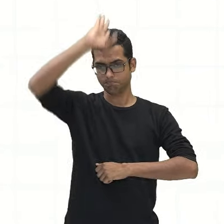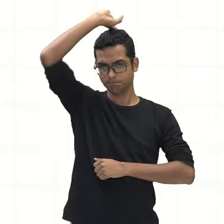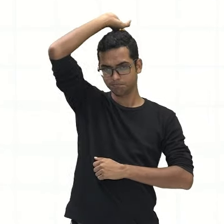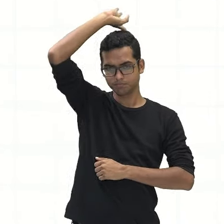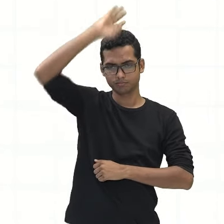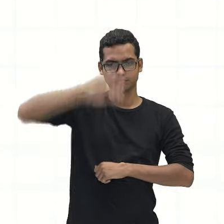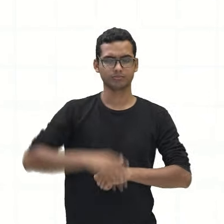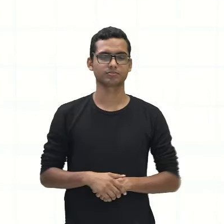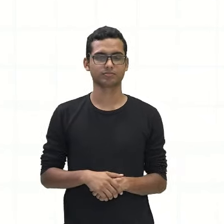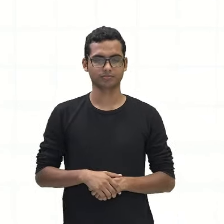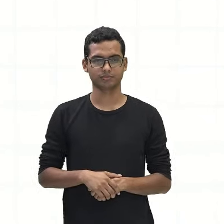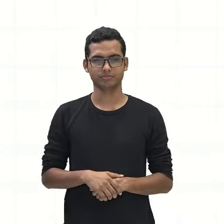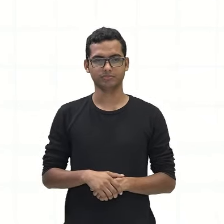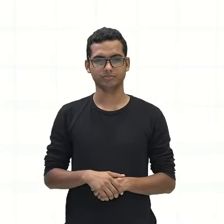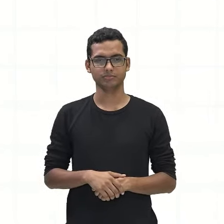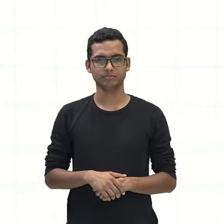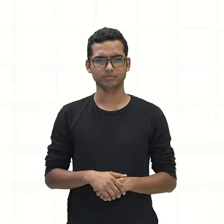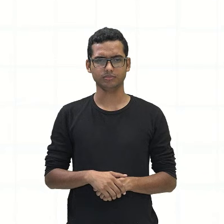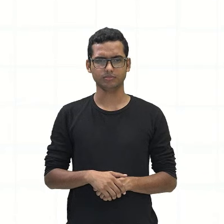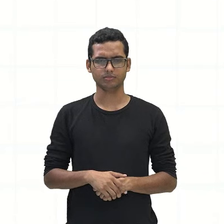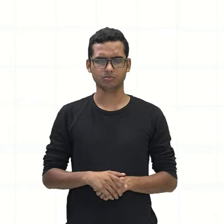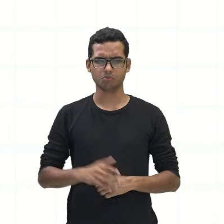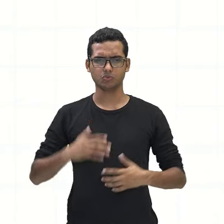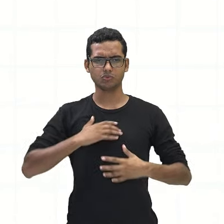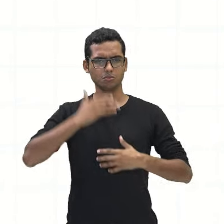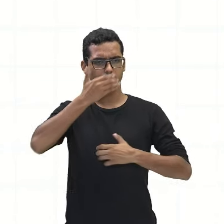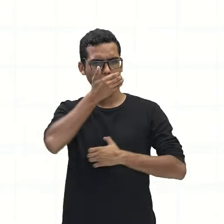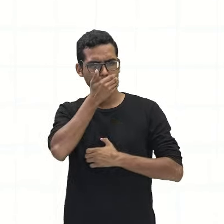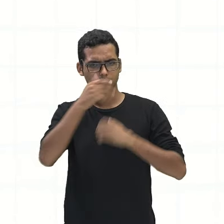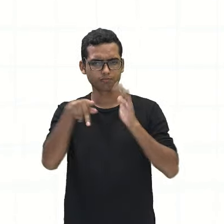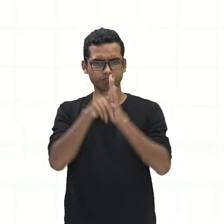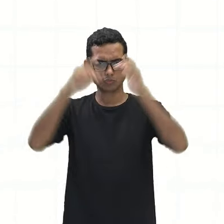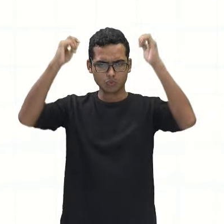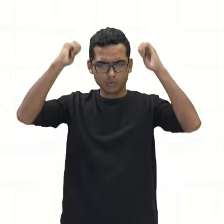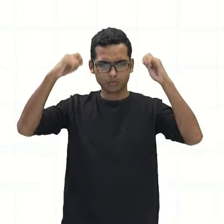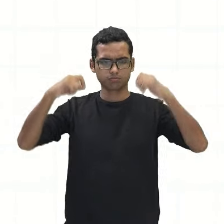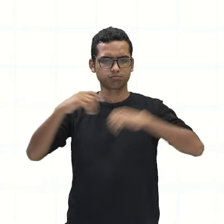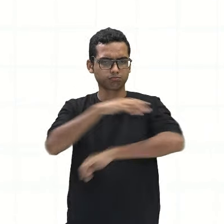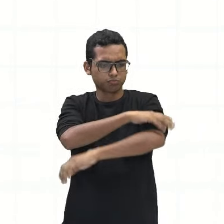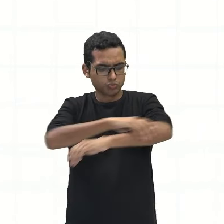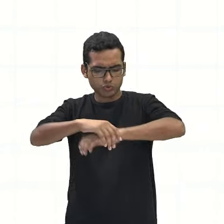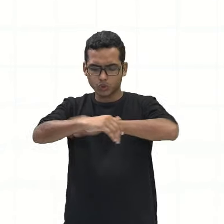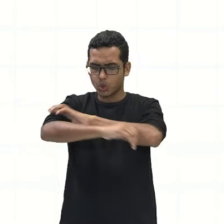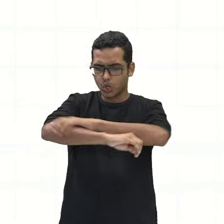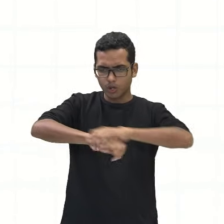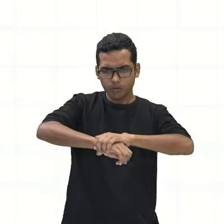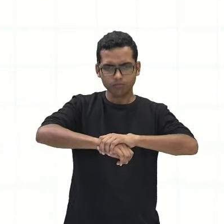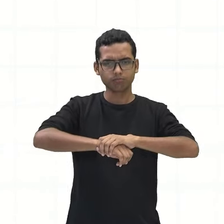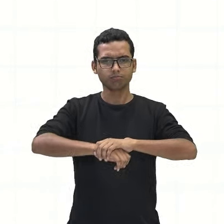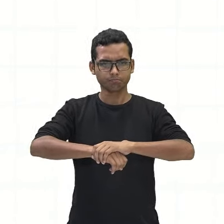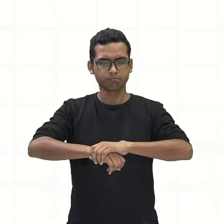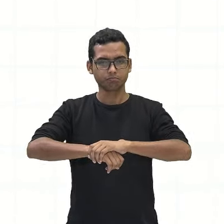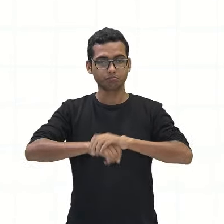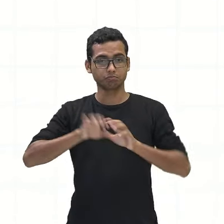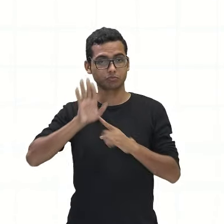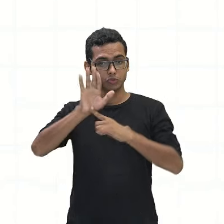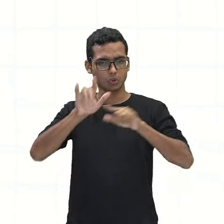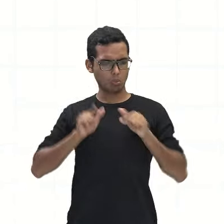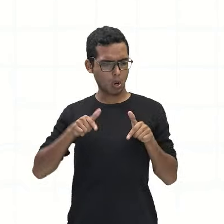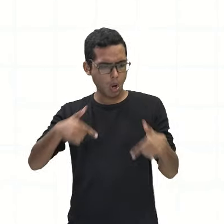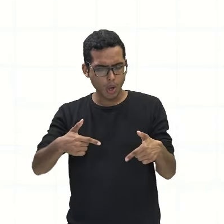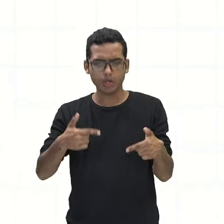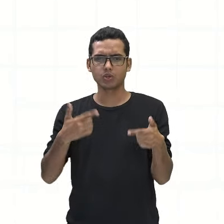Ali todo paramentado para indicar ali que está indicando ali uma operação, né, de